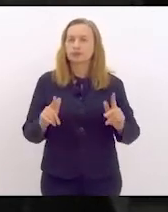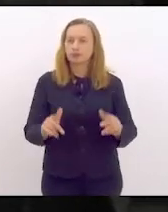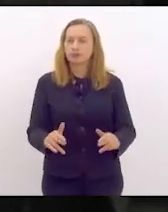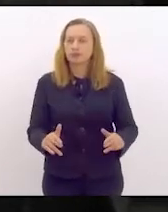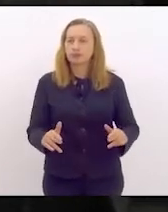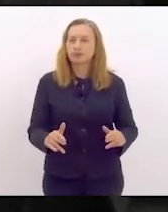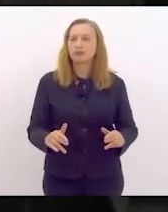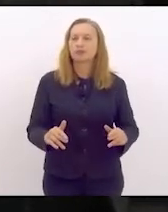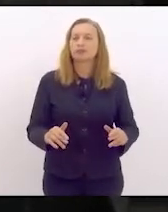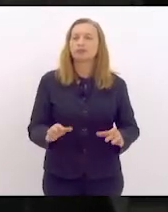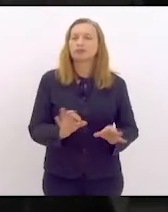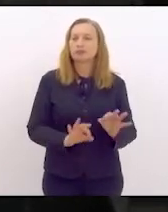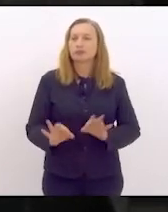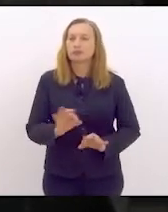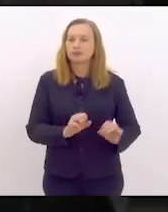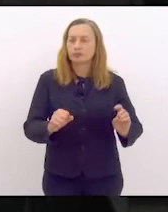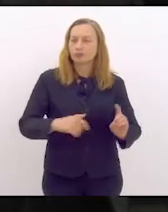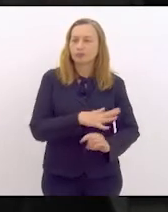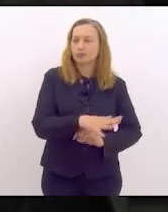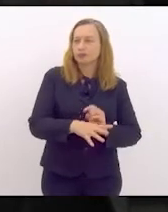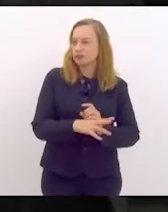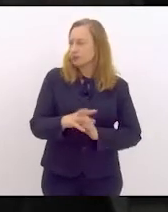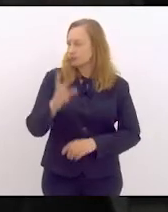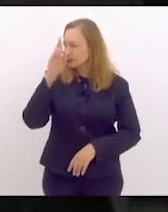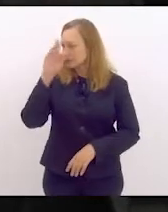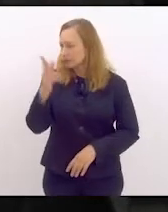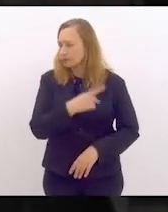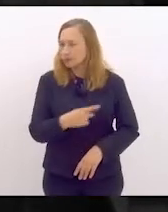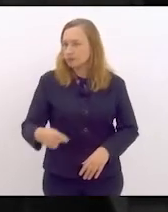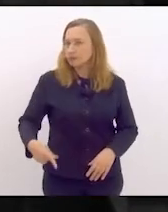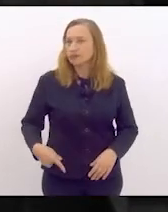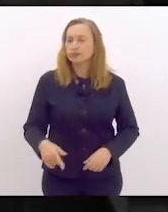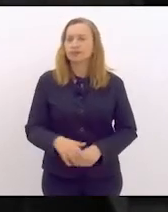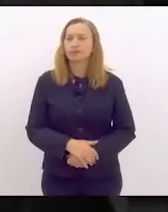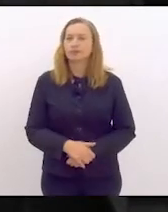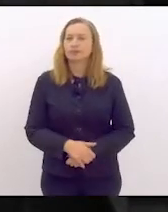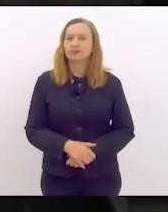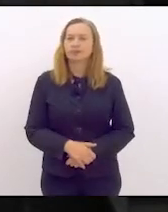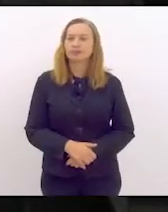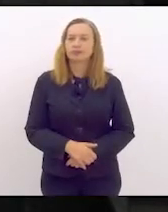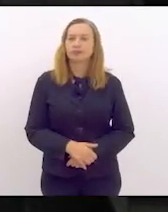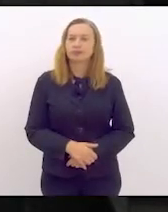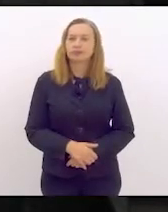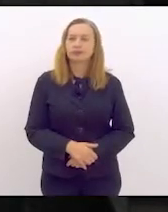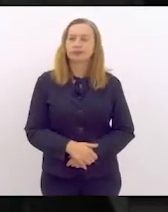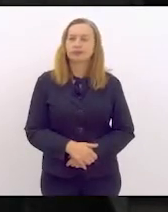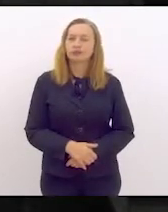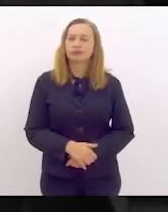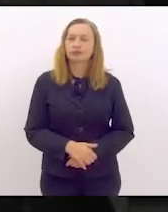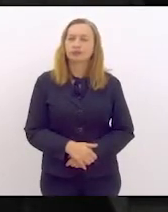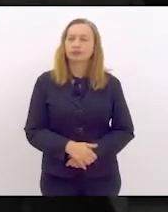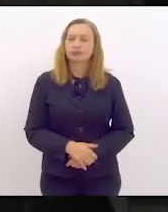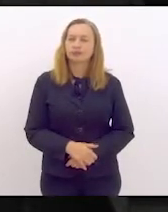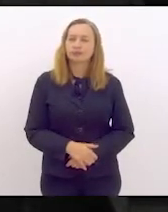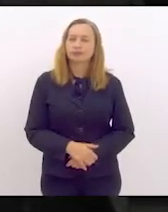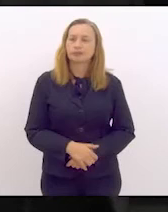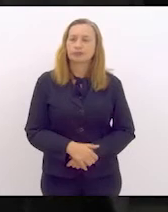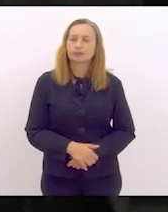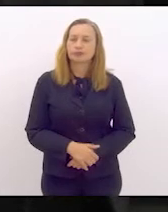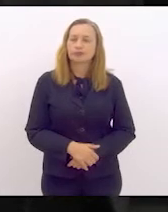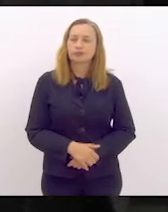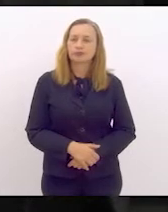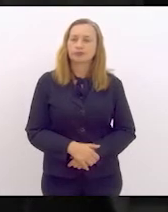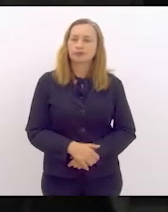organizações sociais, senhora presidente, que levou a corrupção, sustentou a